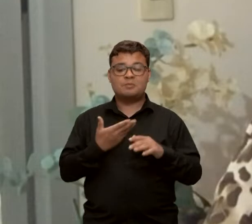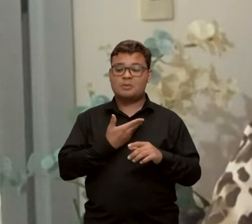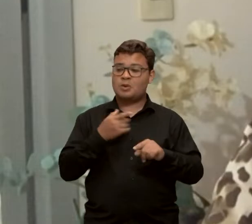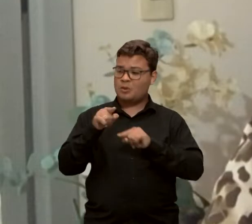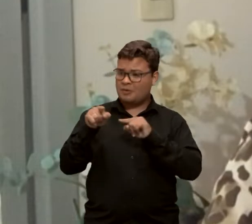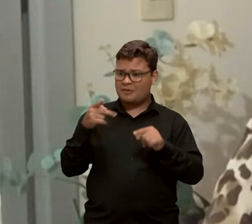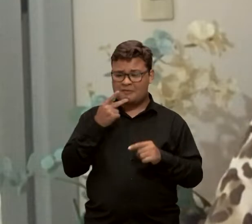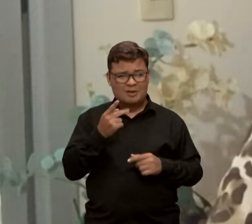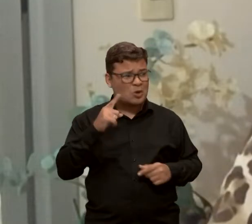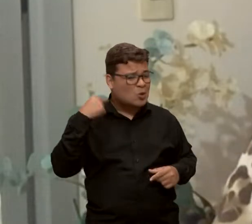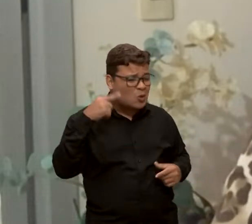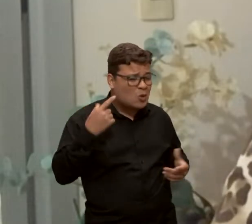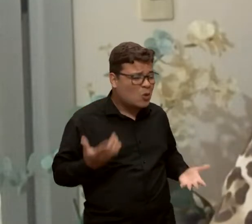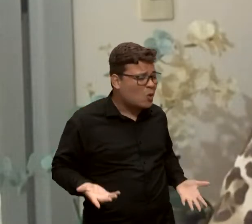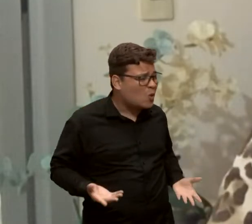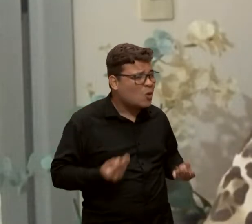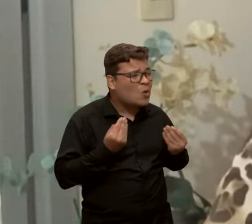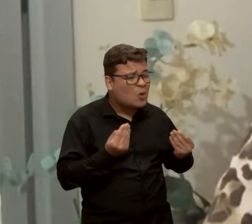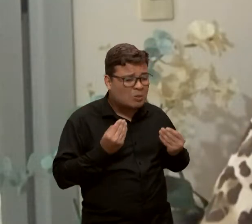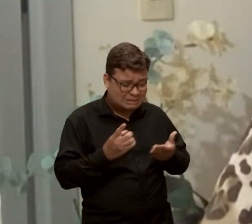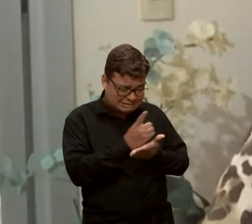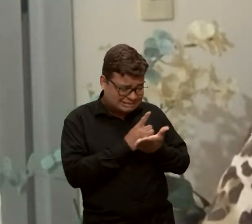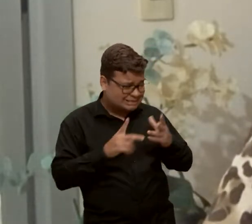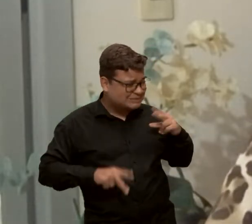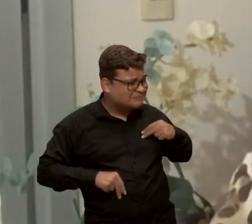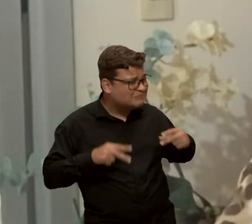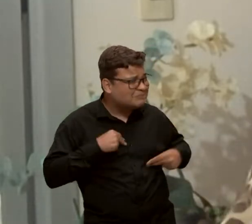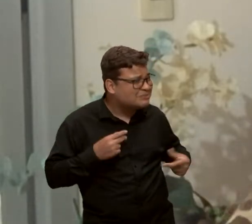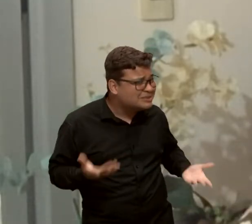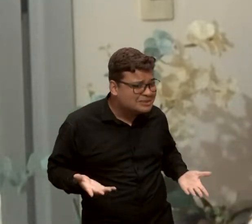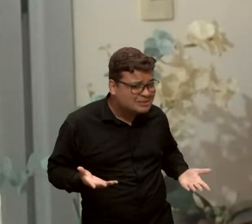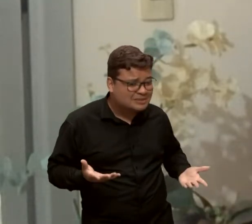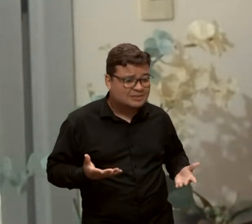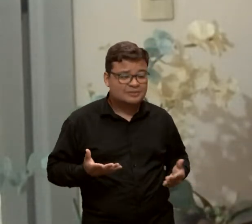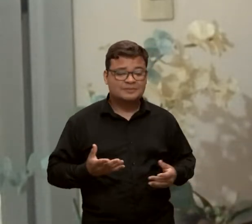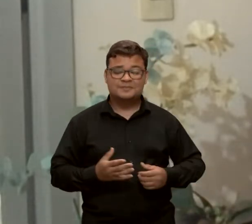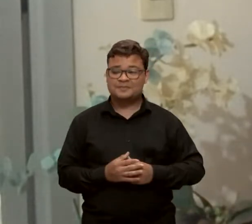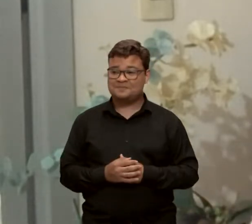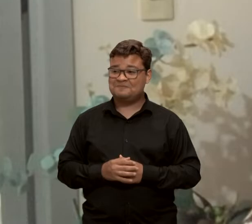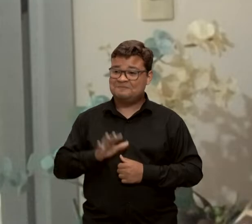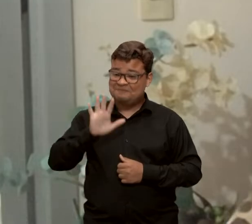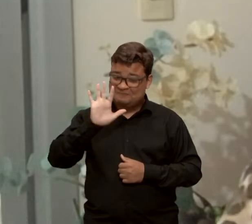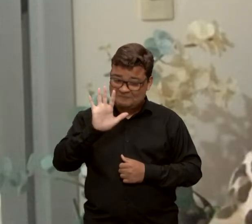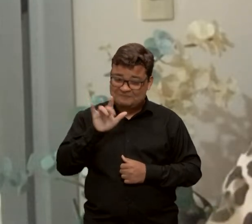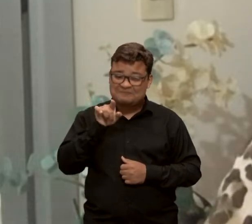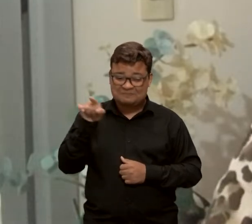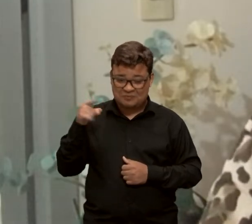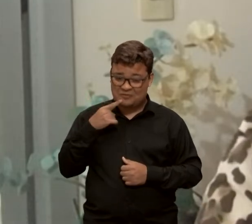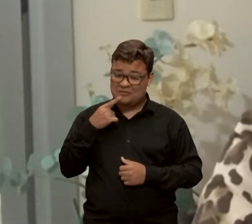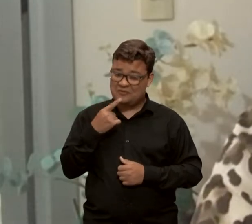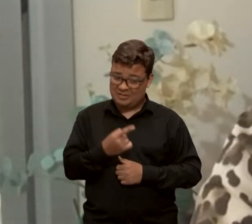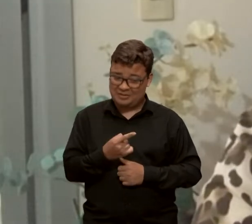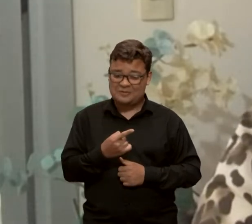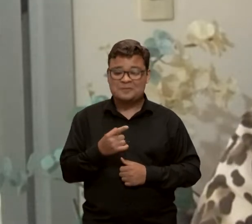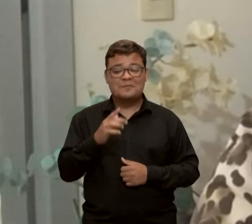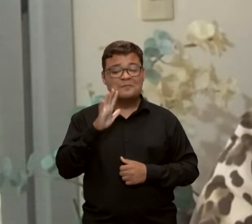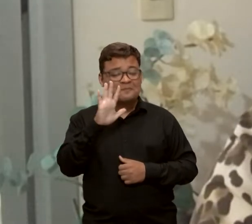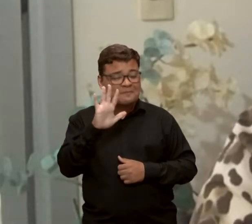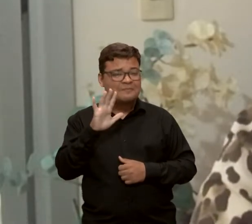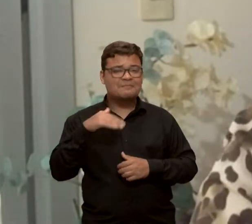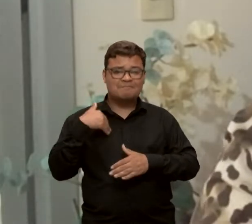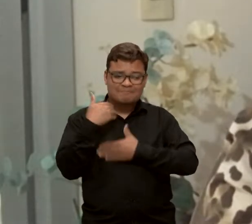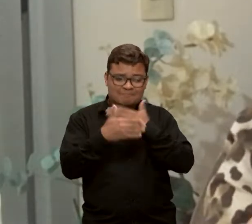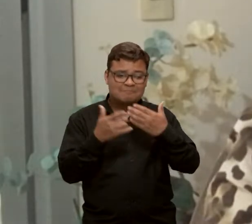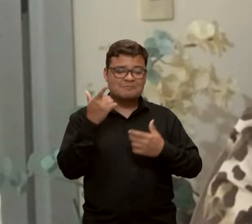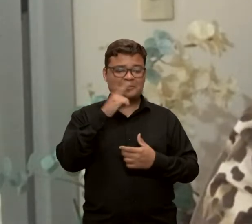você tá louca? Nossa, assim, design de moda, mas acontece que realmente eu fiquei muito